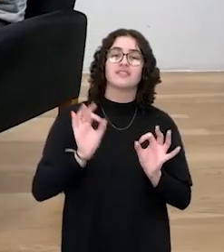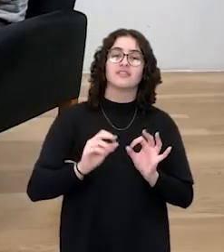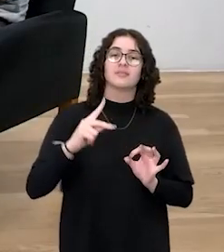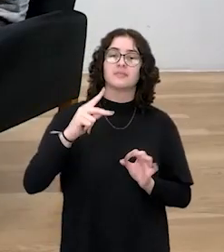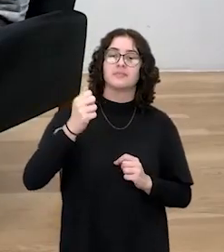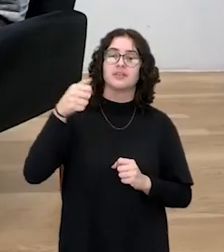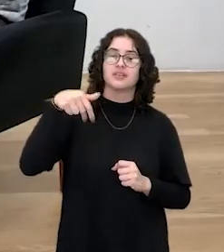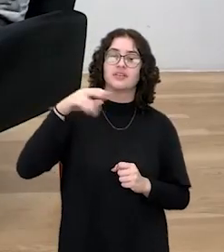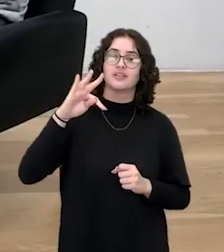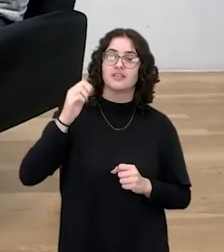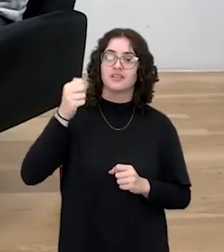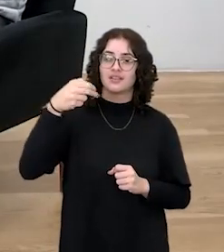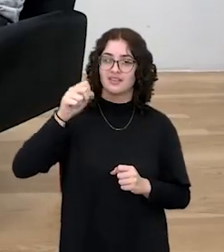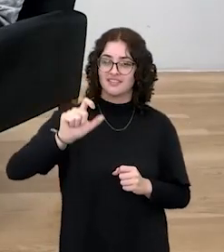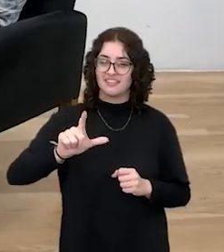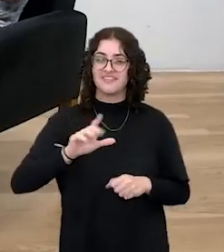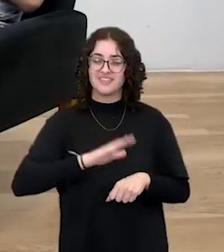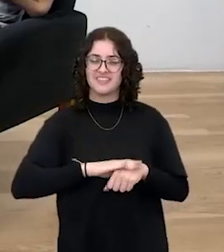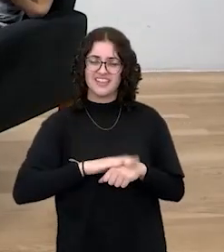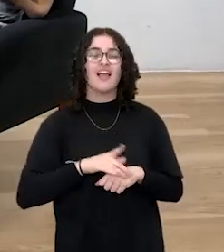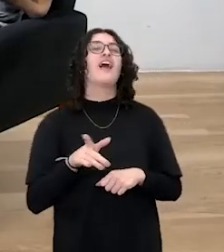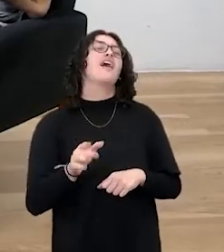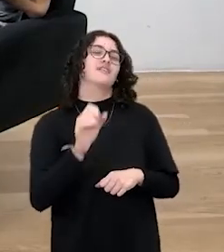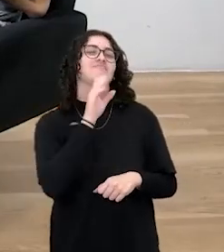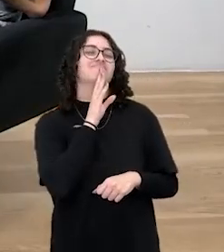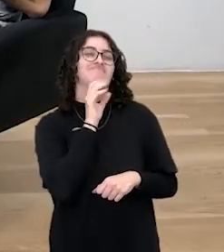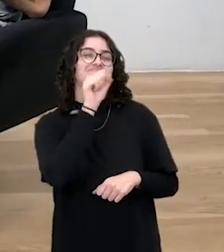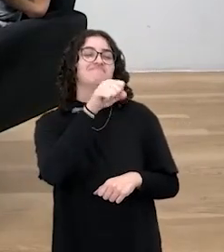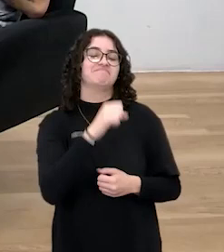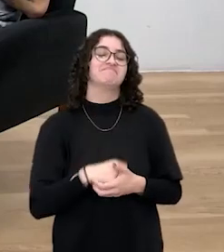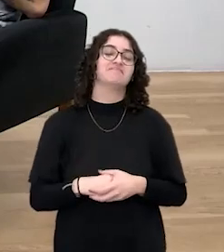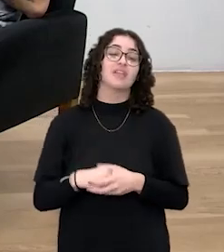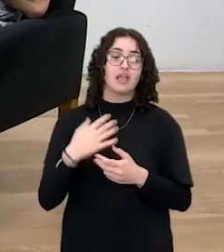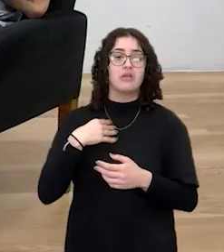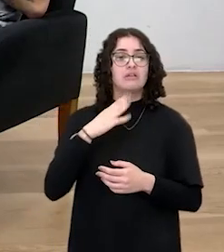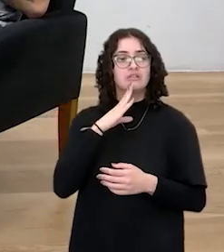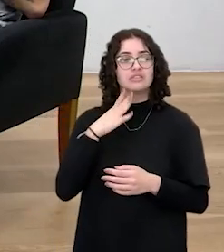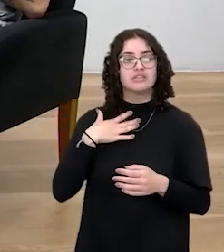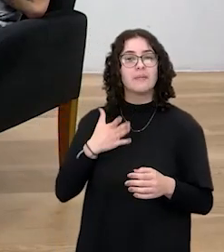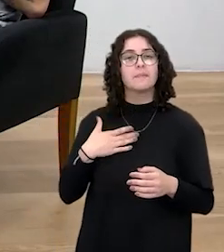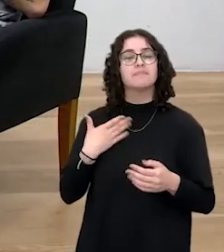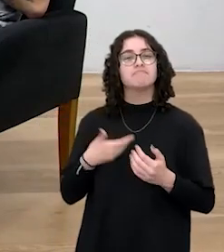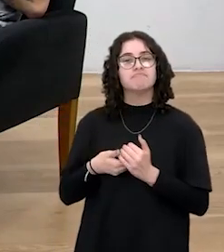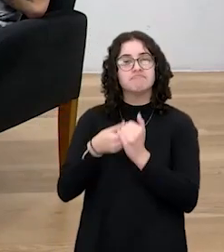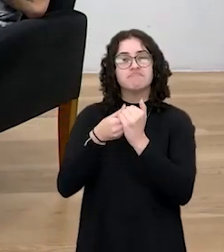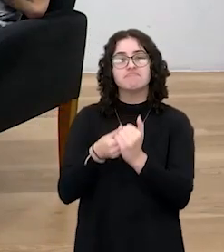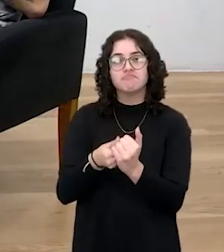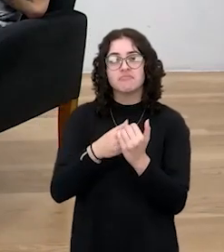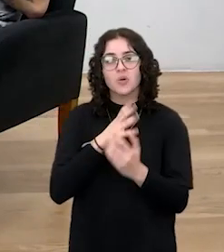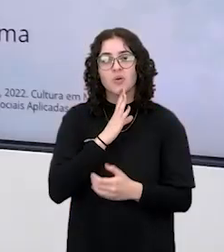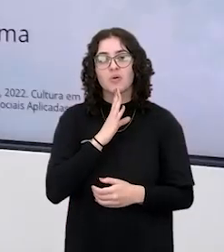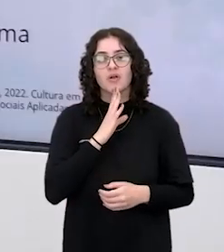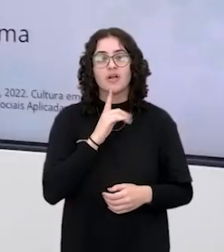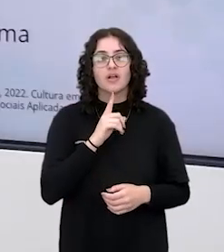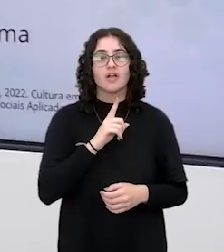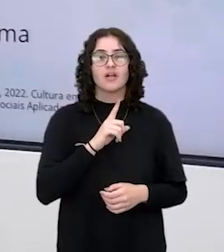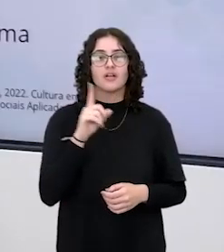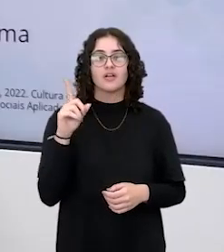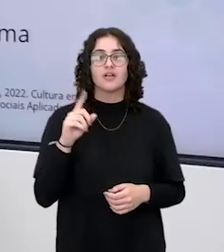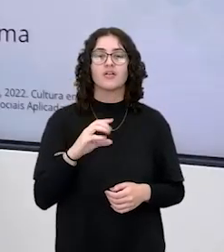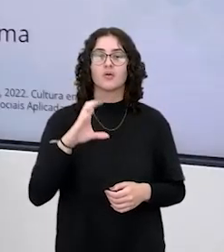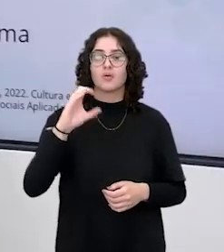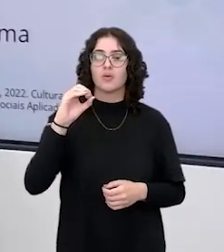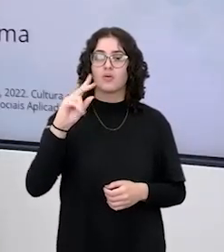velho do Rio, uma coisa assim, eu não assisti. E eu já o conheci pessoalmente, já ouvi na